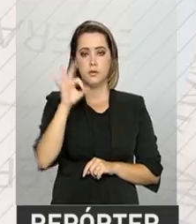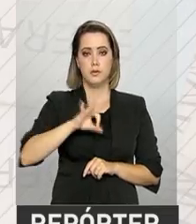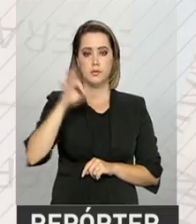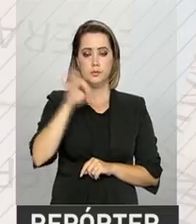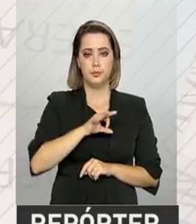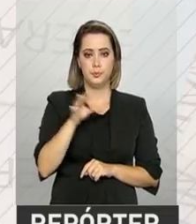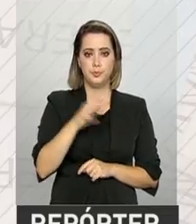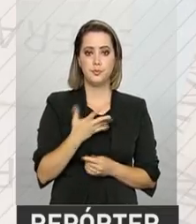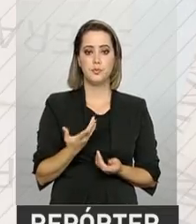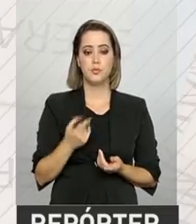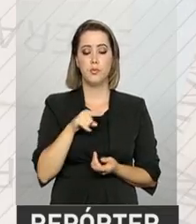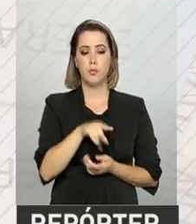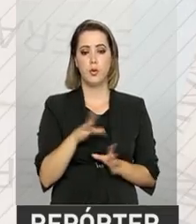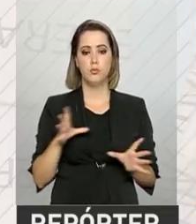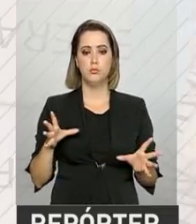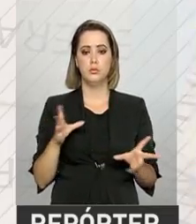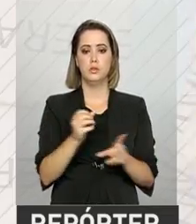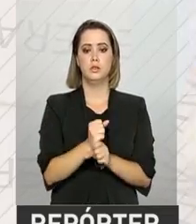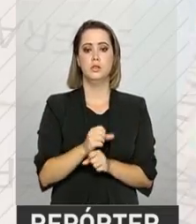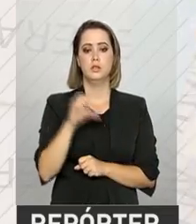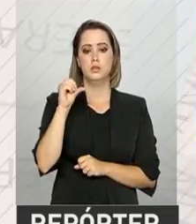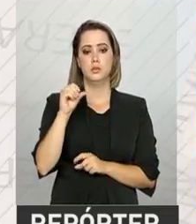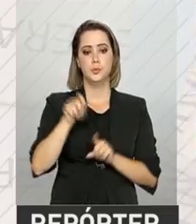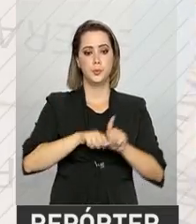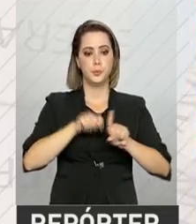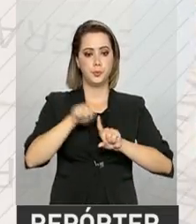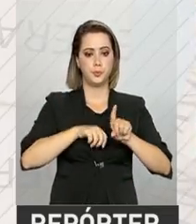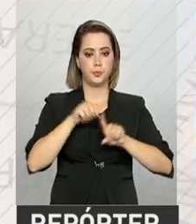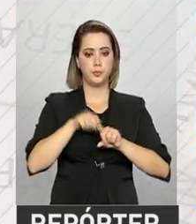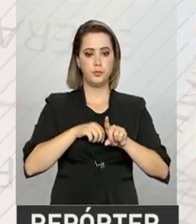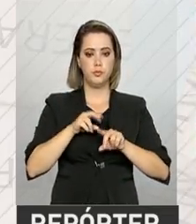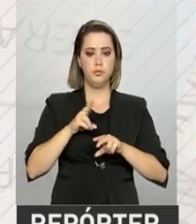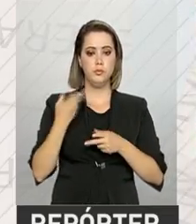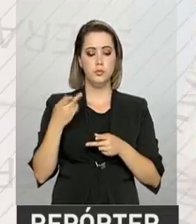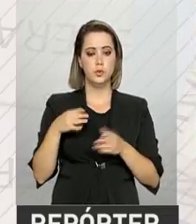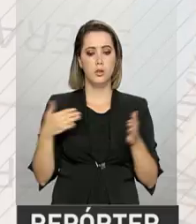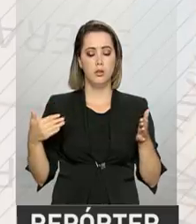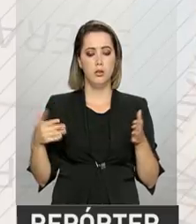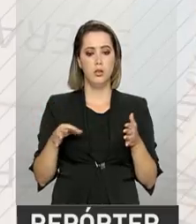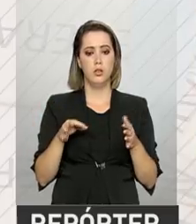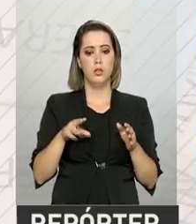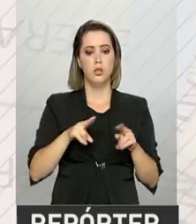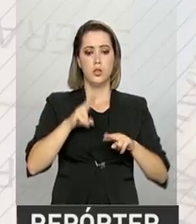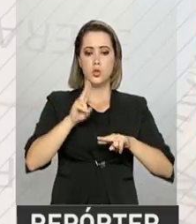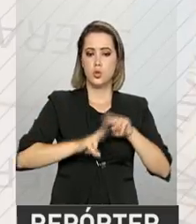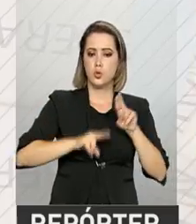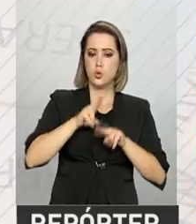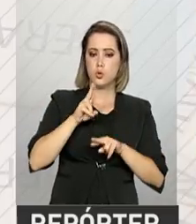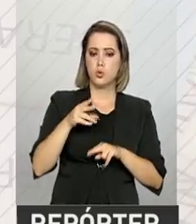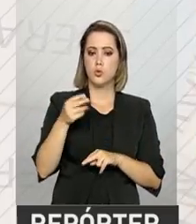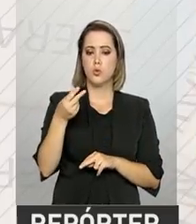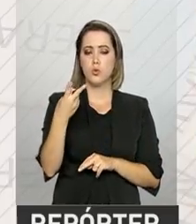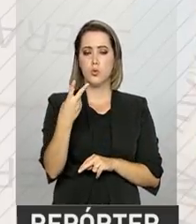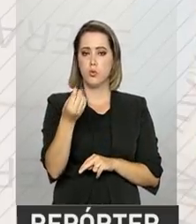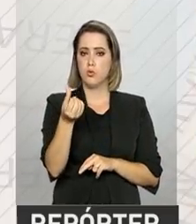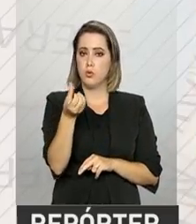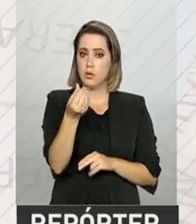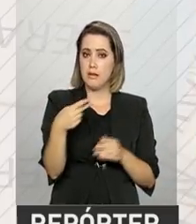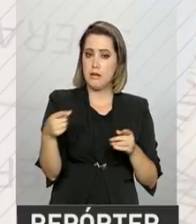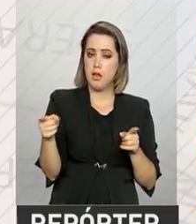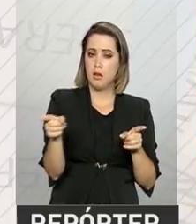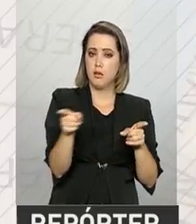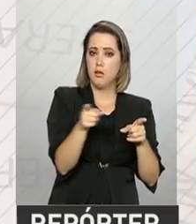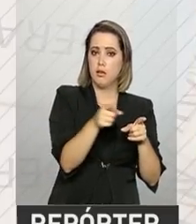IPCA o ganho acumulado nos 9 meses de junho de 2016 até Fevereiro de 2017 é de